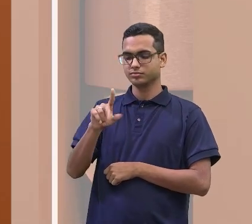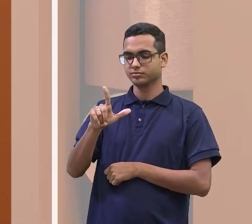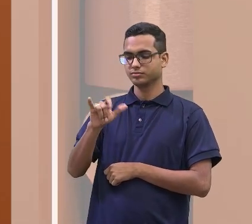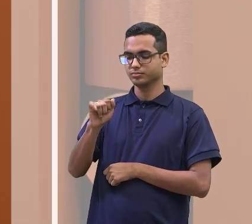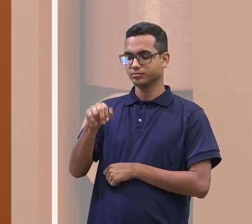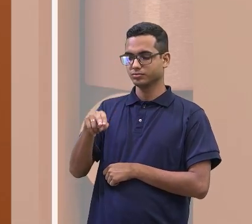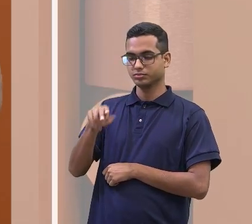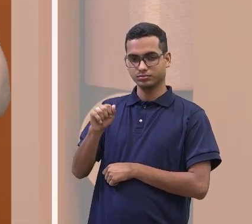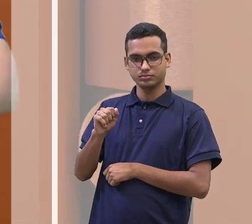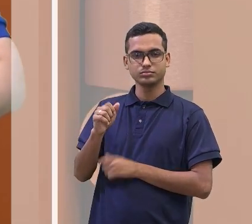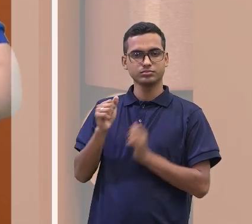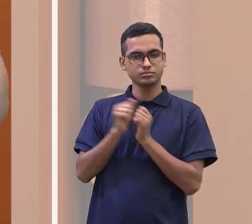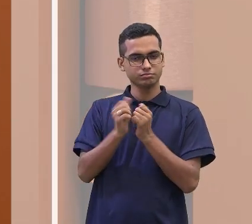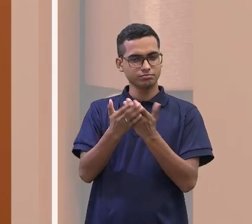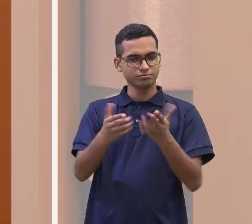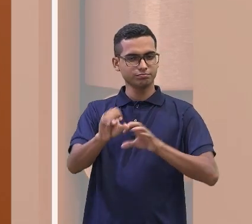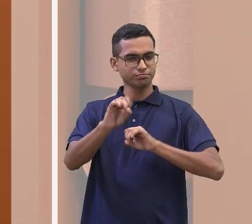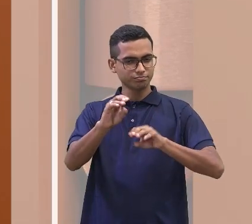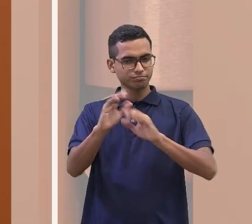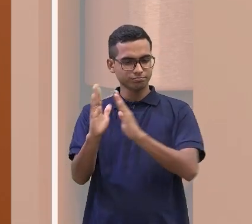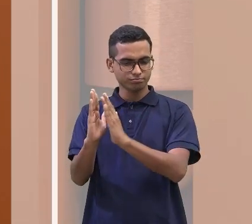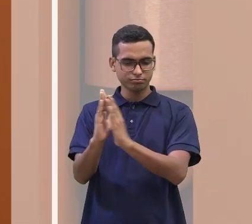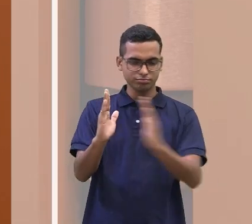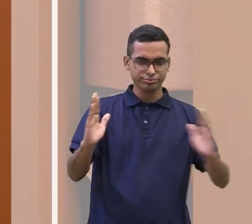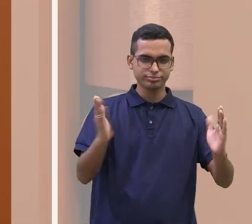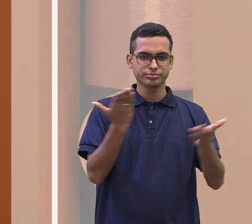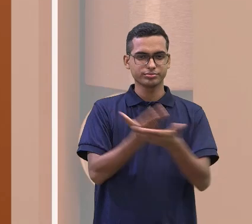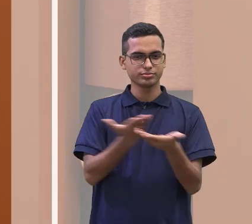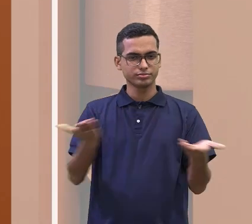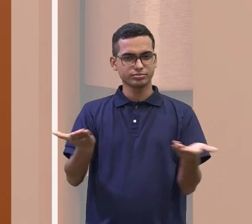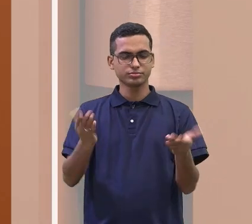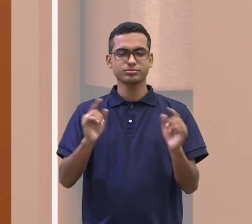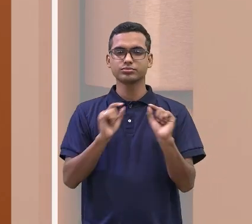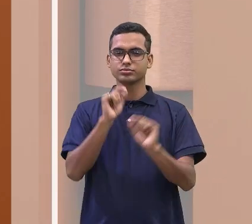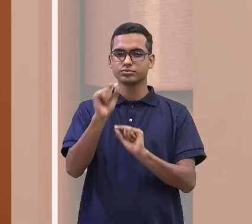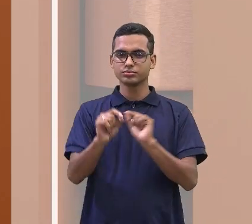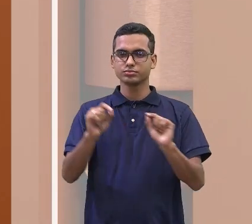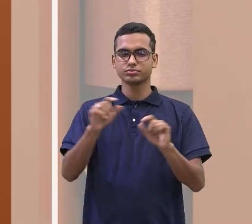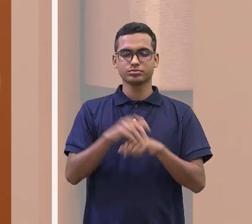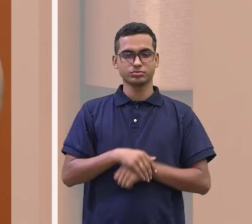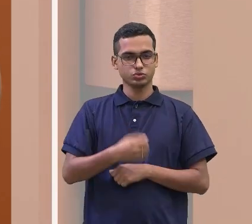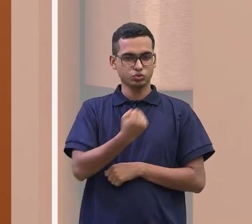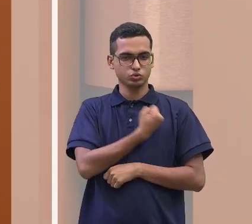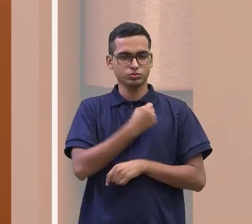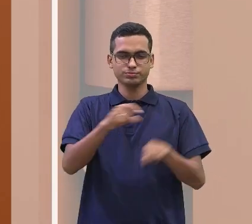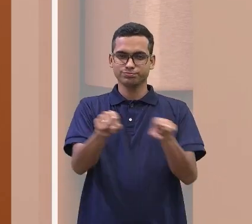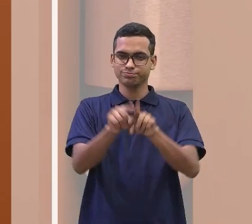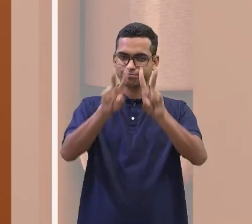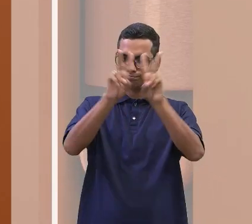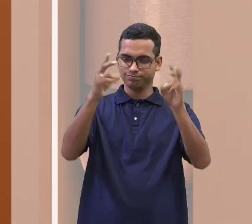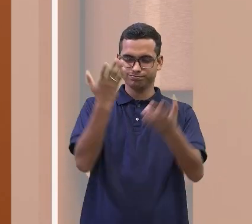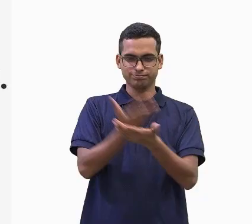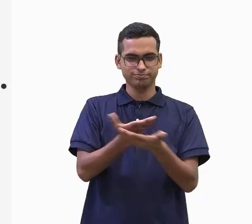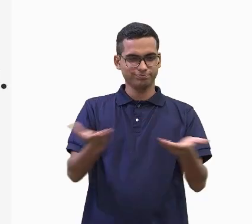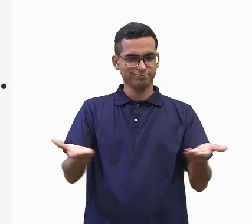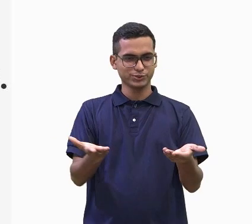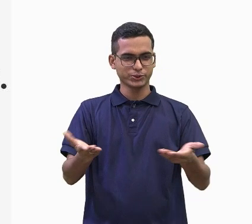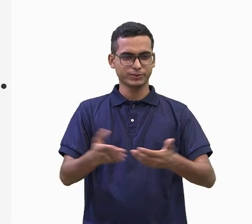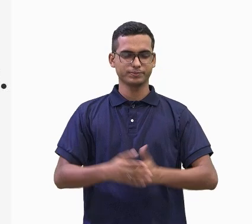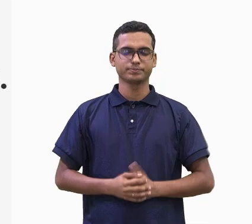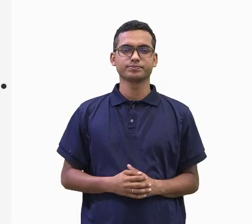estarei acompanhando vocês ao longo de todo este momento. Vamos verificar agora o número e o objeto de conhecimento de nossa